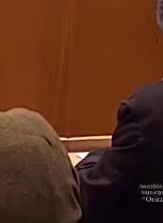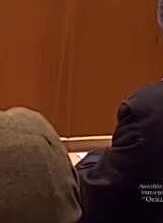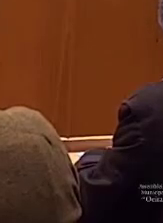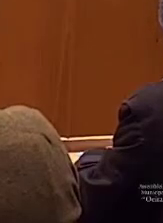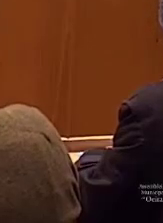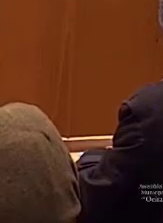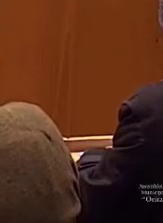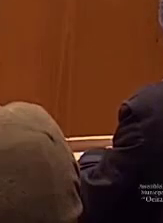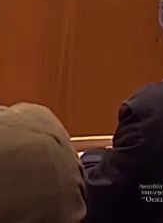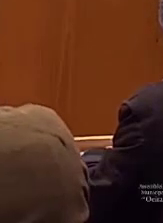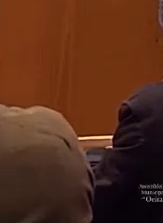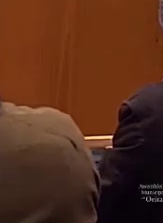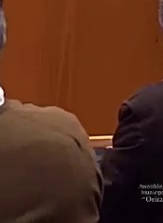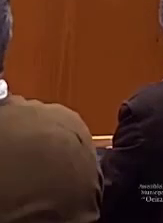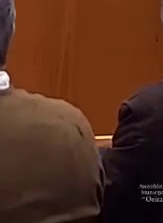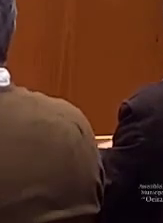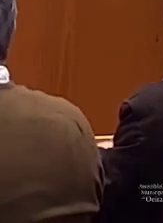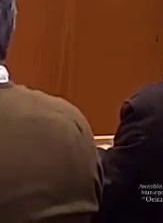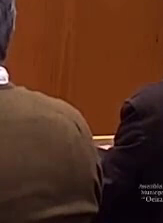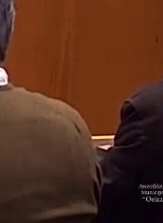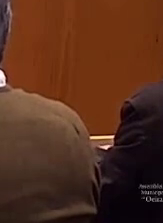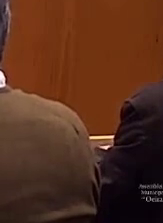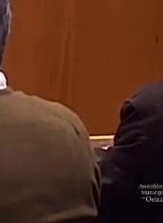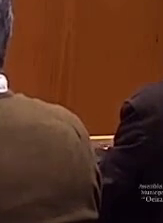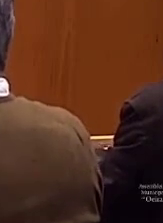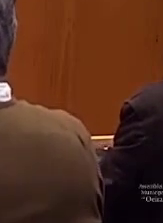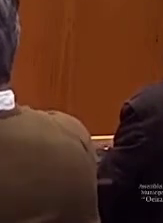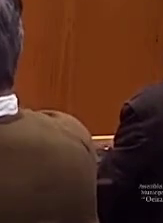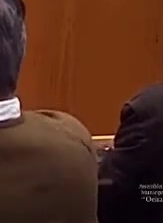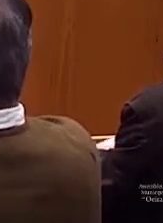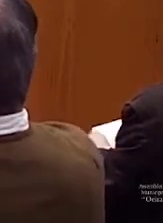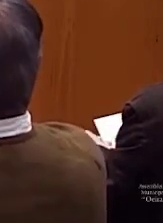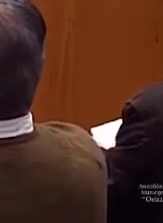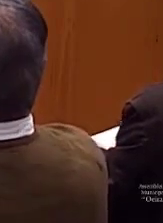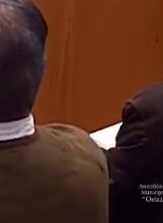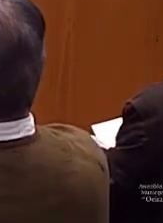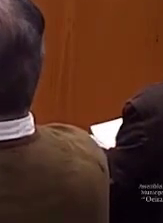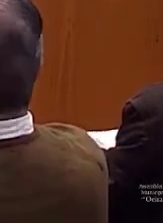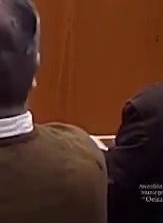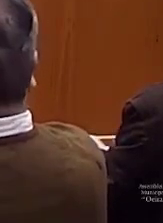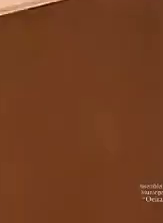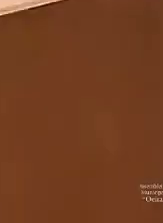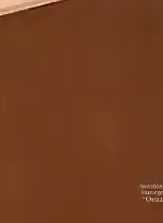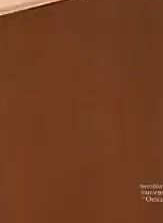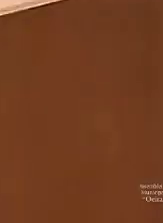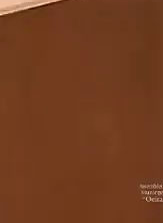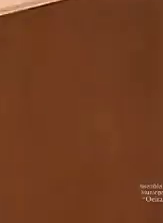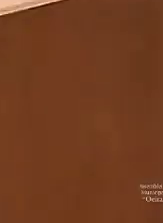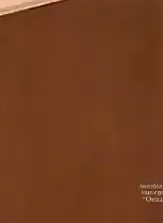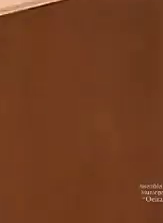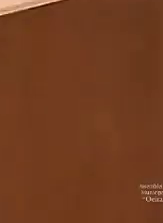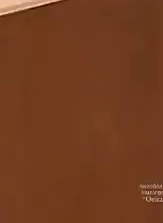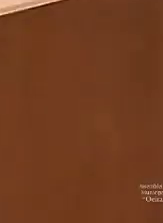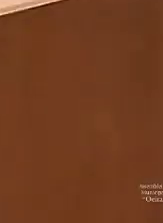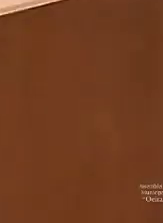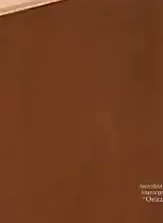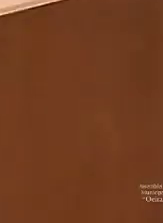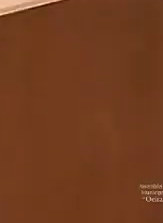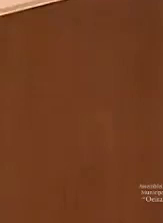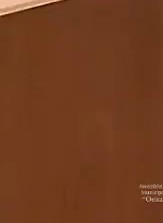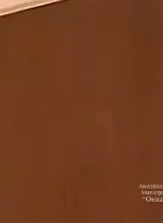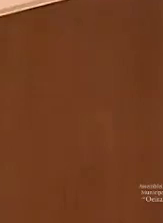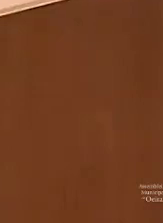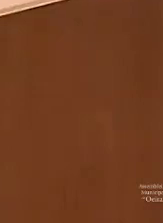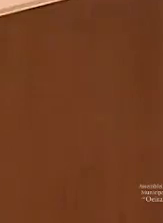Bom, relativamente ao ponto 1, que é o relatório semestral do primeiro semestre da munícipia, e apesar